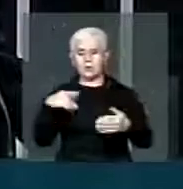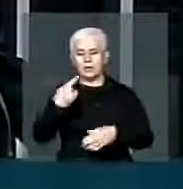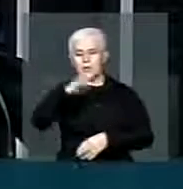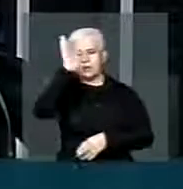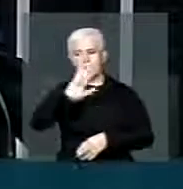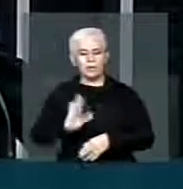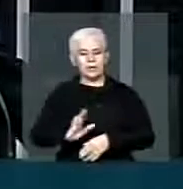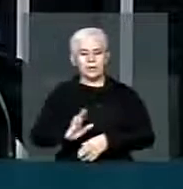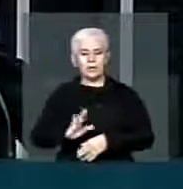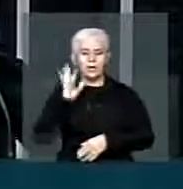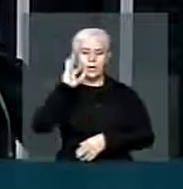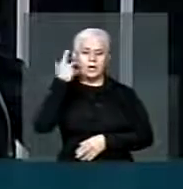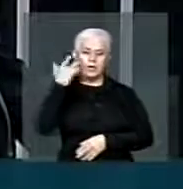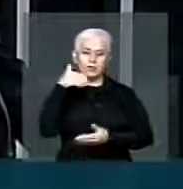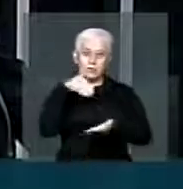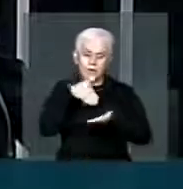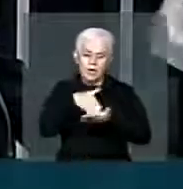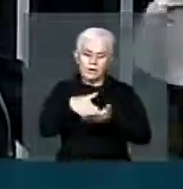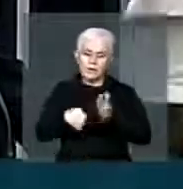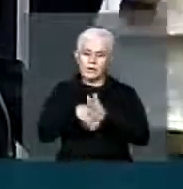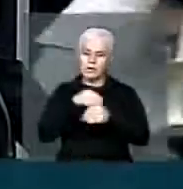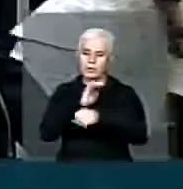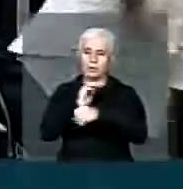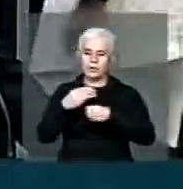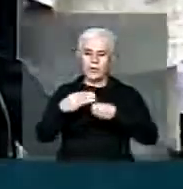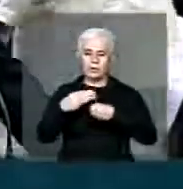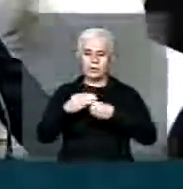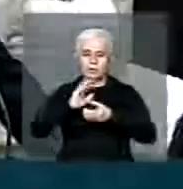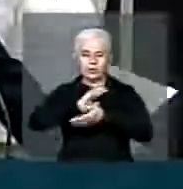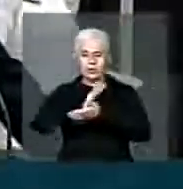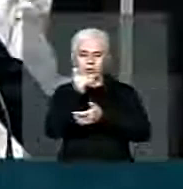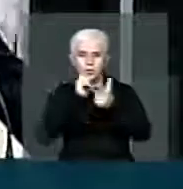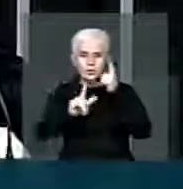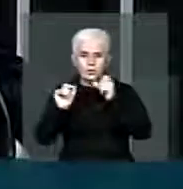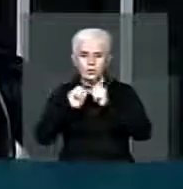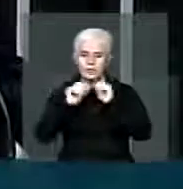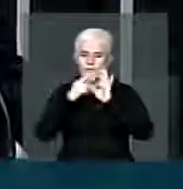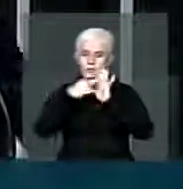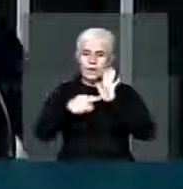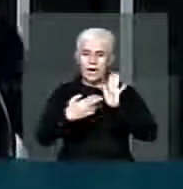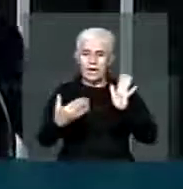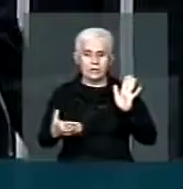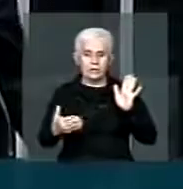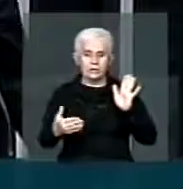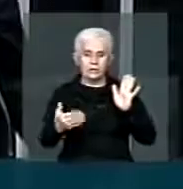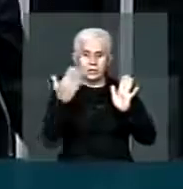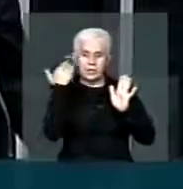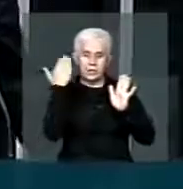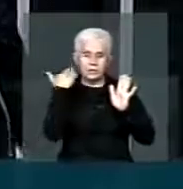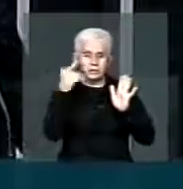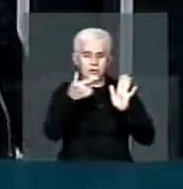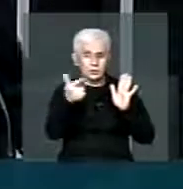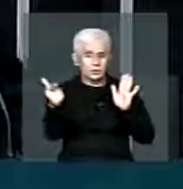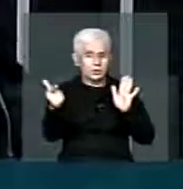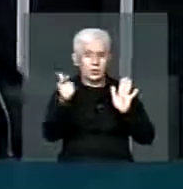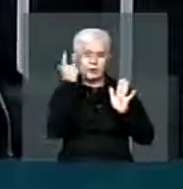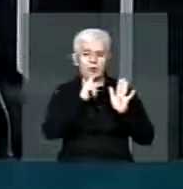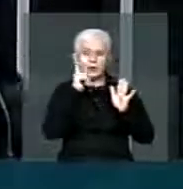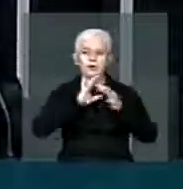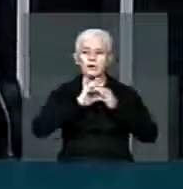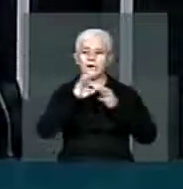um patamar mínimo para os estados e municípios, na definição das regras para a concessão de